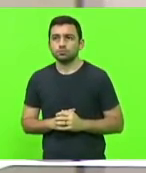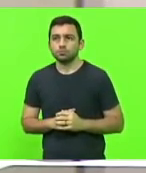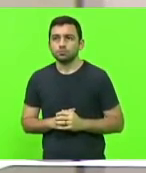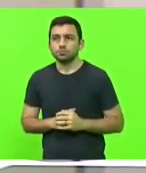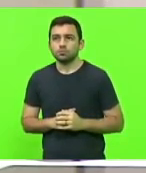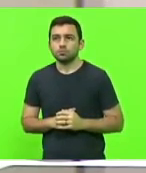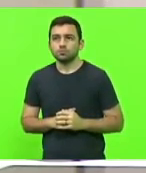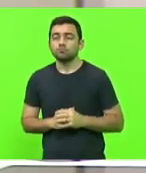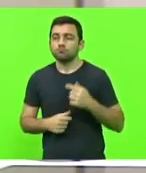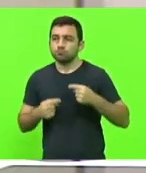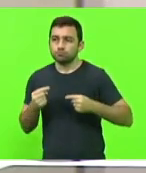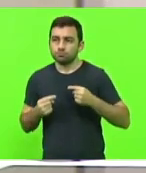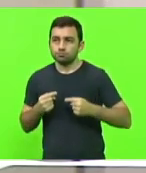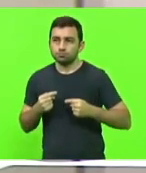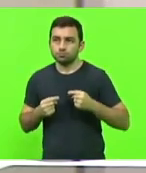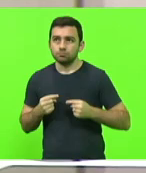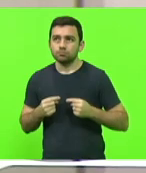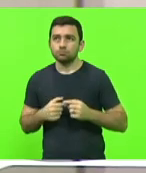Em discussão?